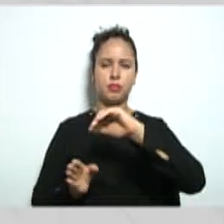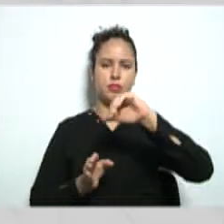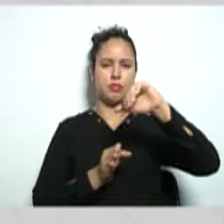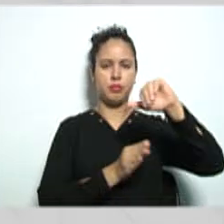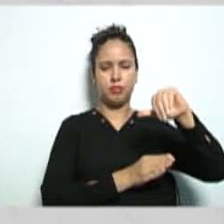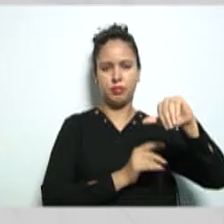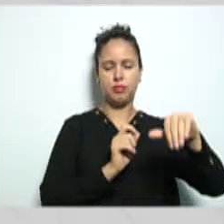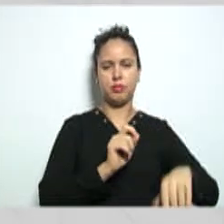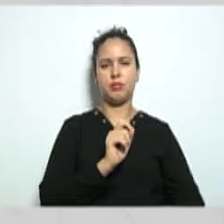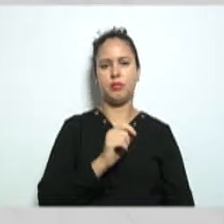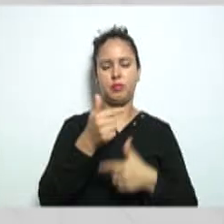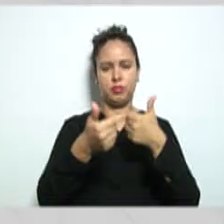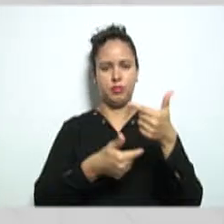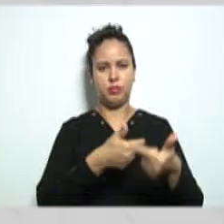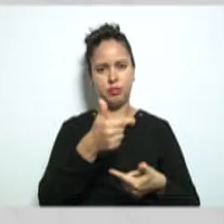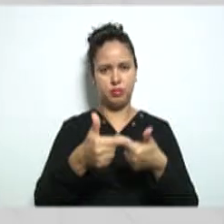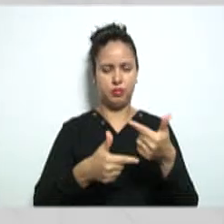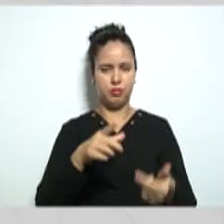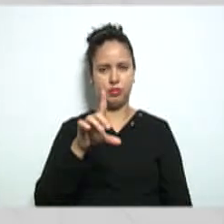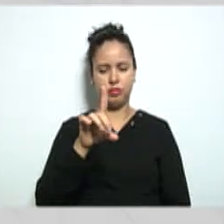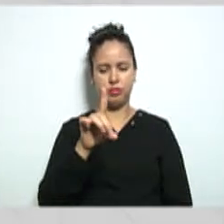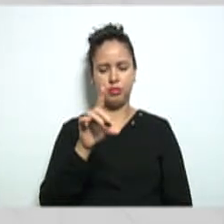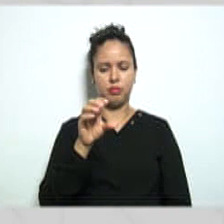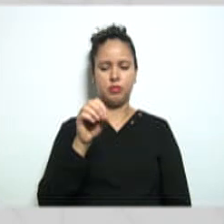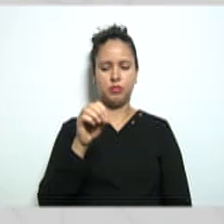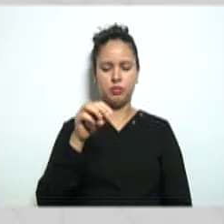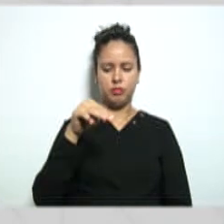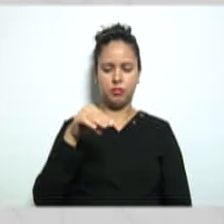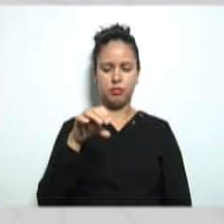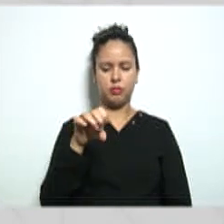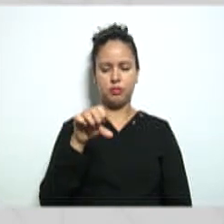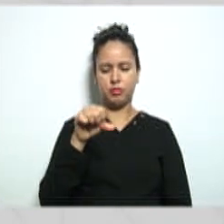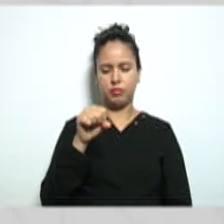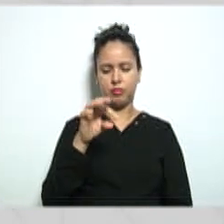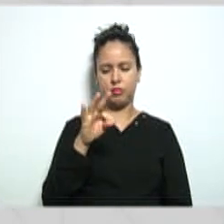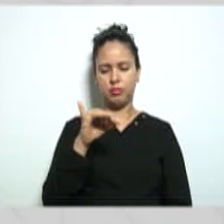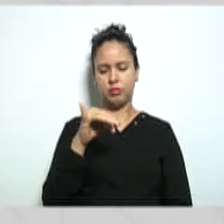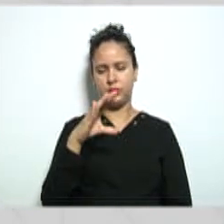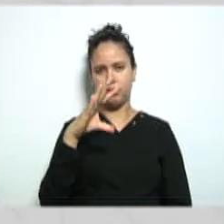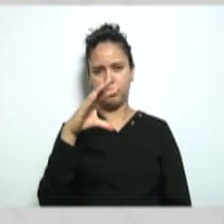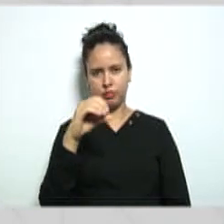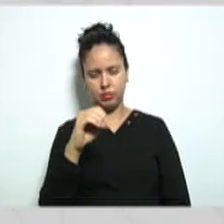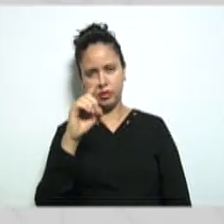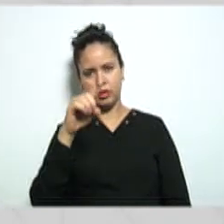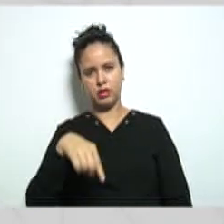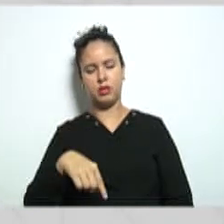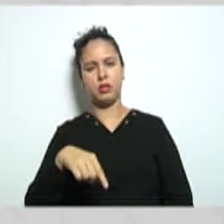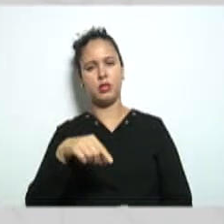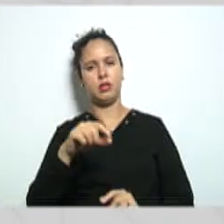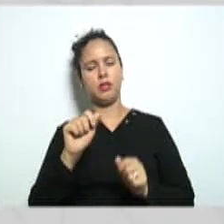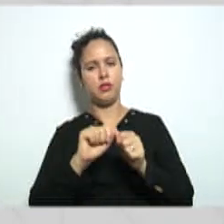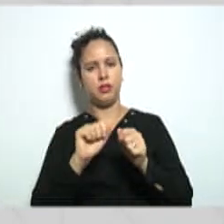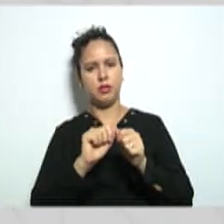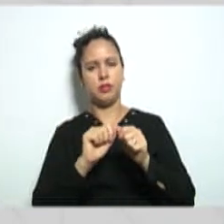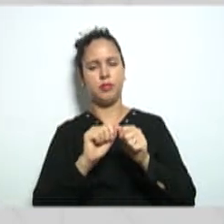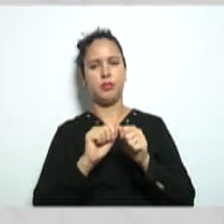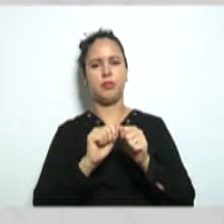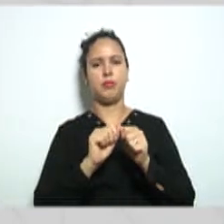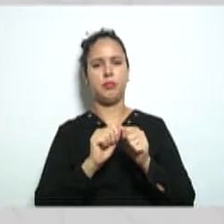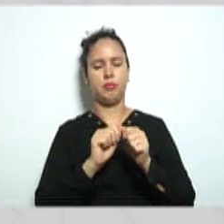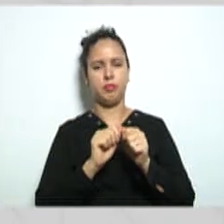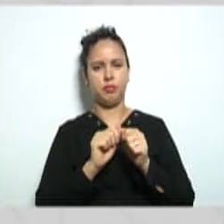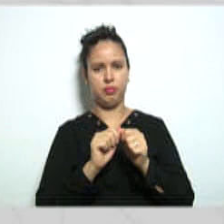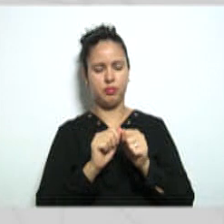ele mesmo, o trabalho doméstico, que é aquele realizado e que não visa